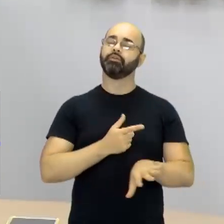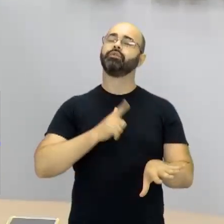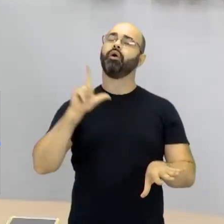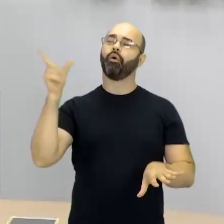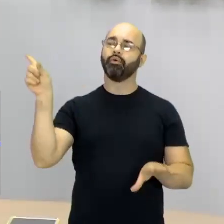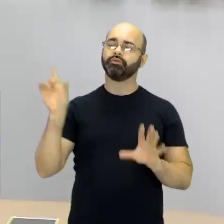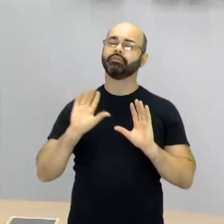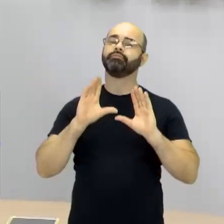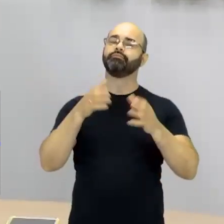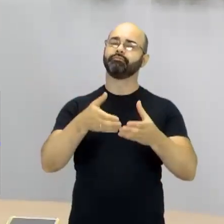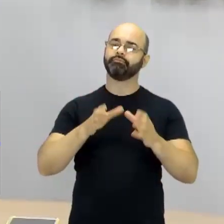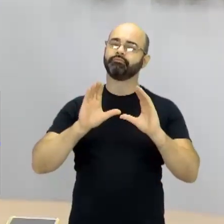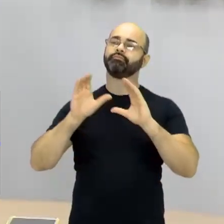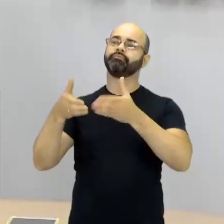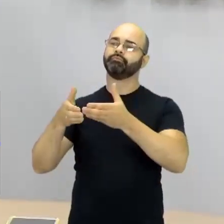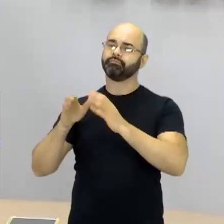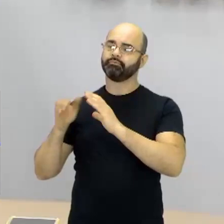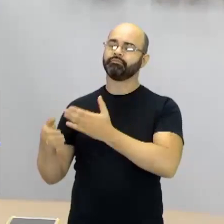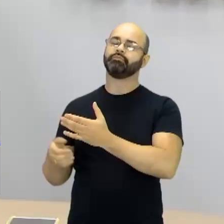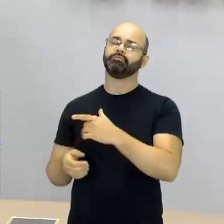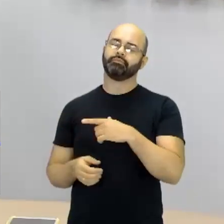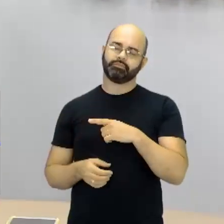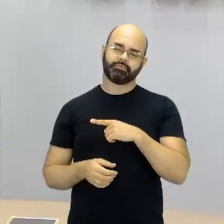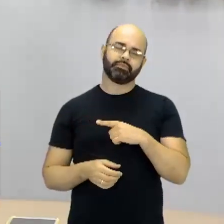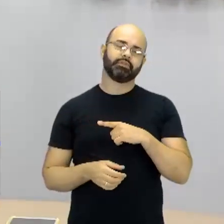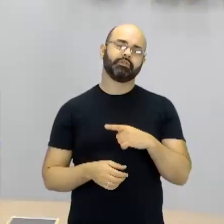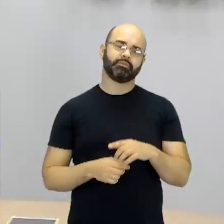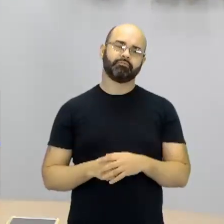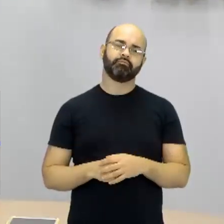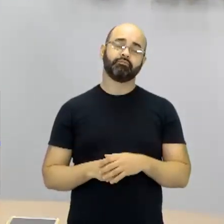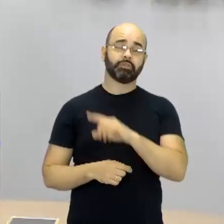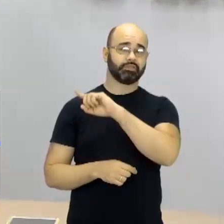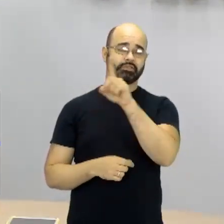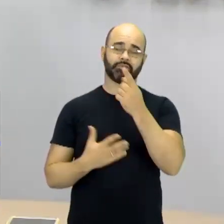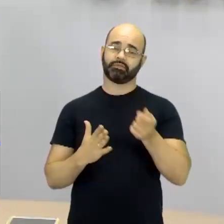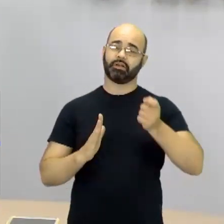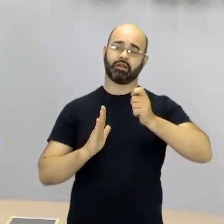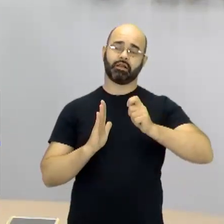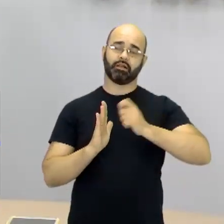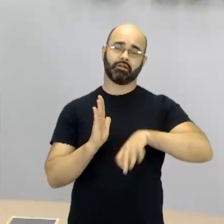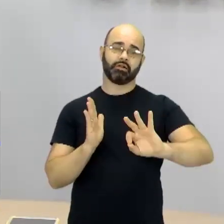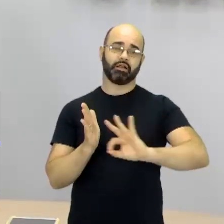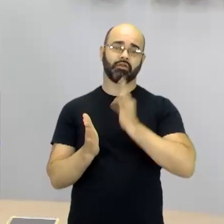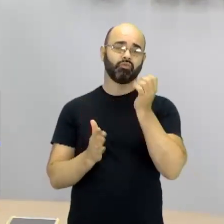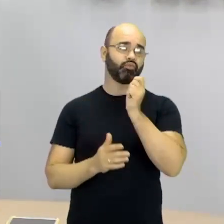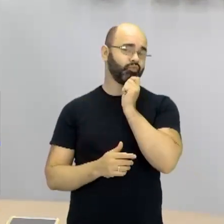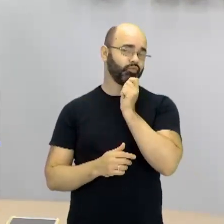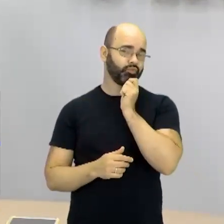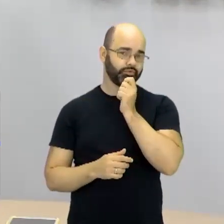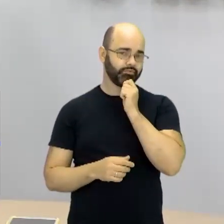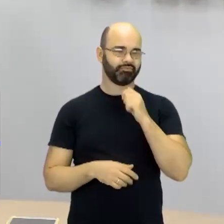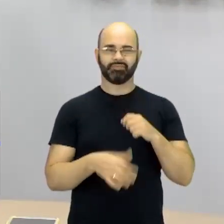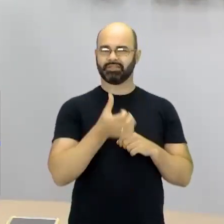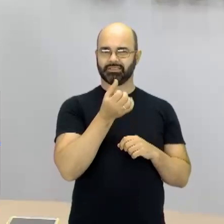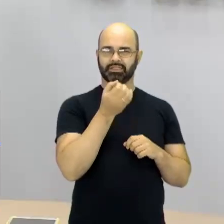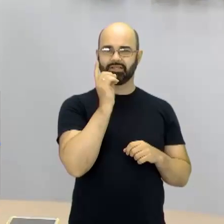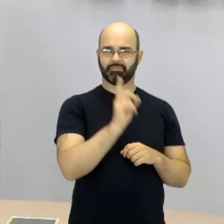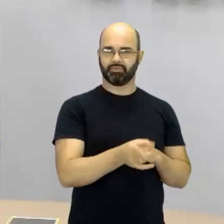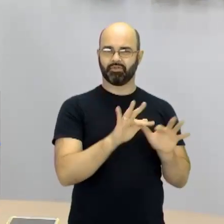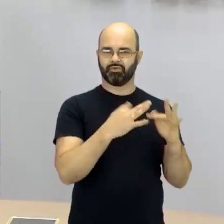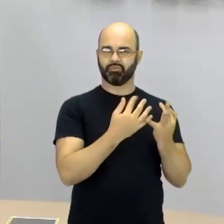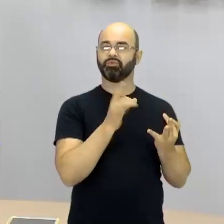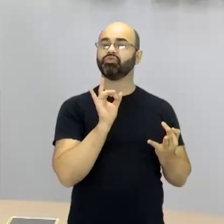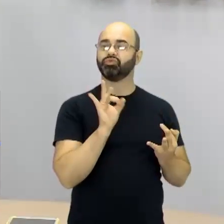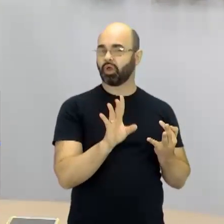comunidades que não têm cadastro, então são muito mais, né, pessoas do que essas 60 mil famílias que estão cadastradas. Né?